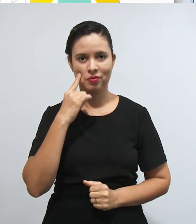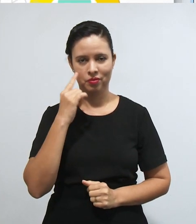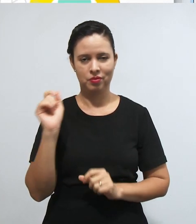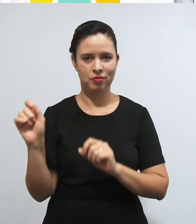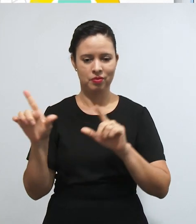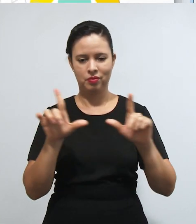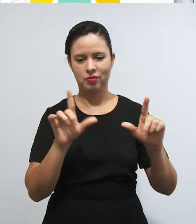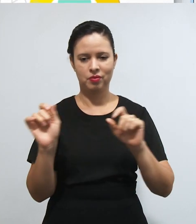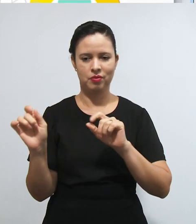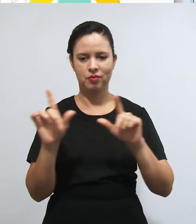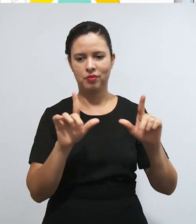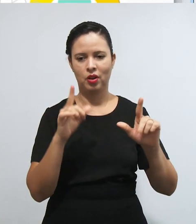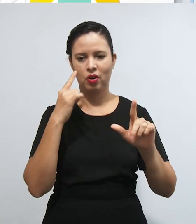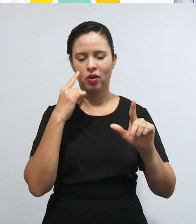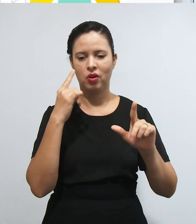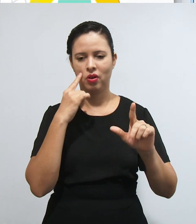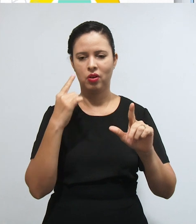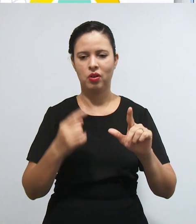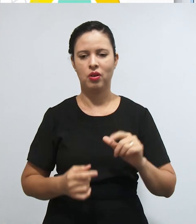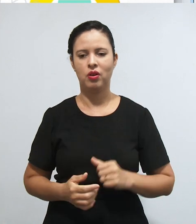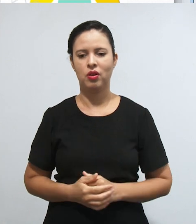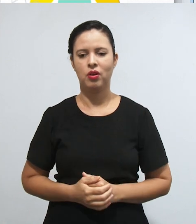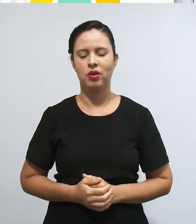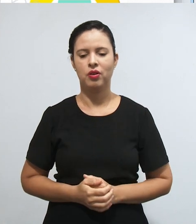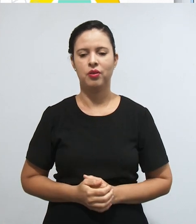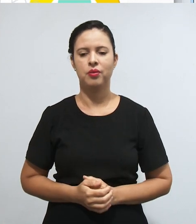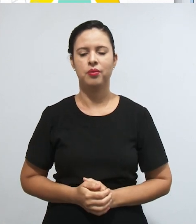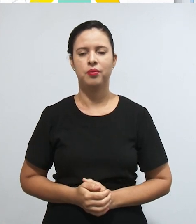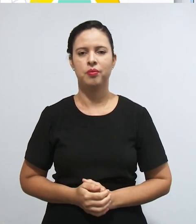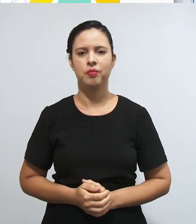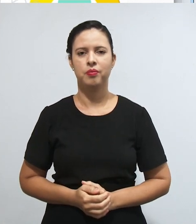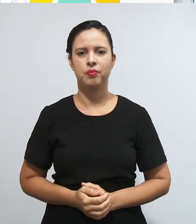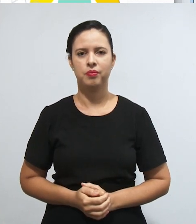acho que eu vou... tá, eu mudei aqui, ó. Aí eu vou ter que aplicar...